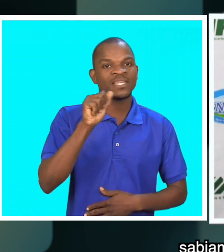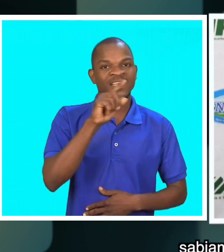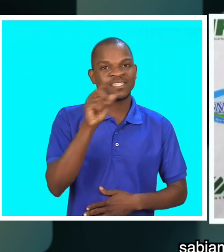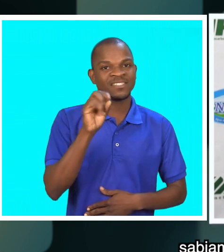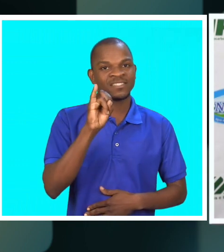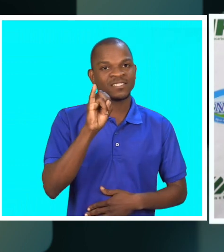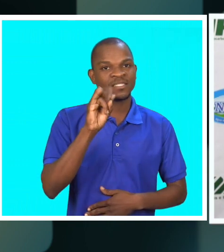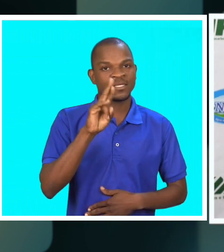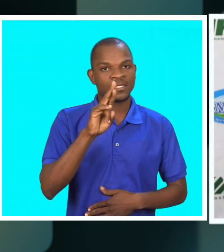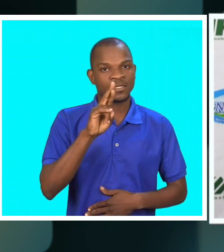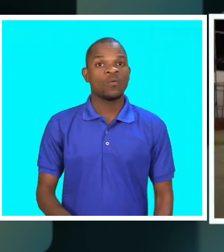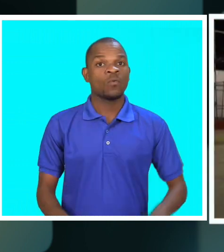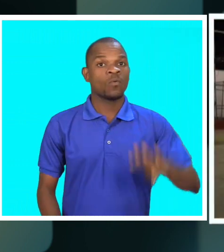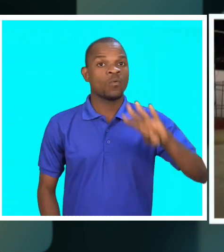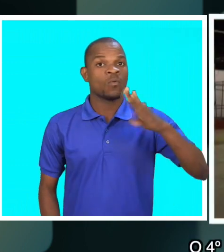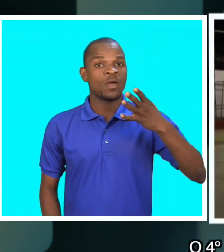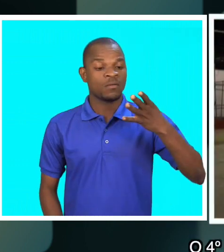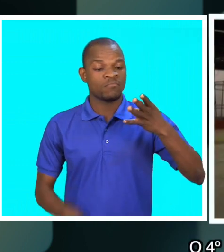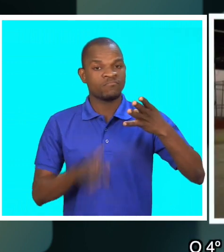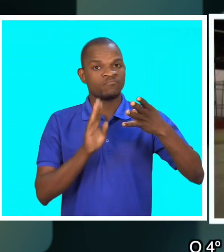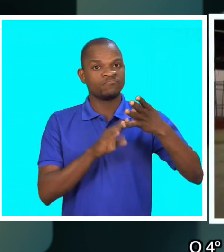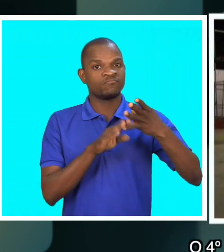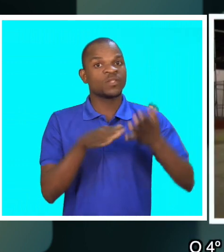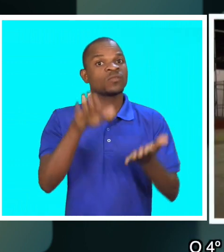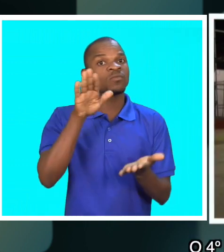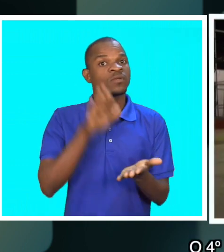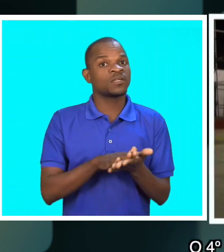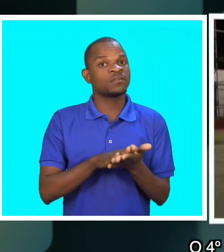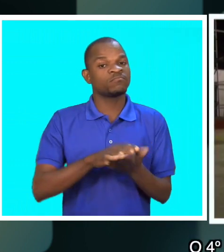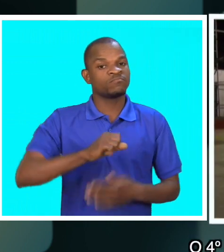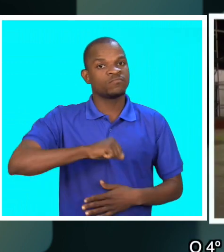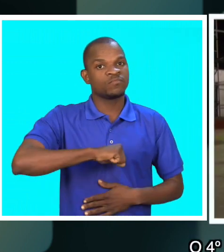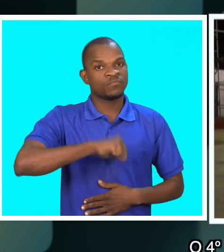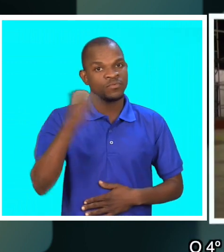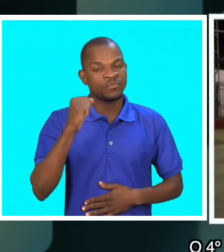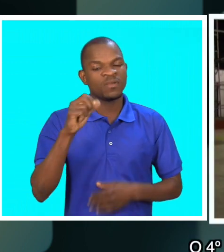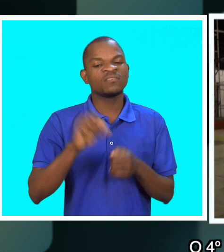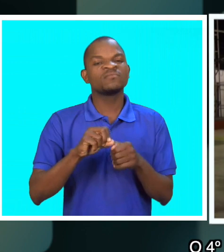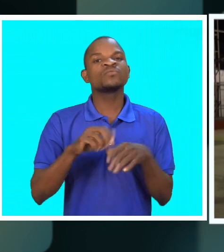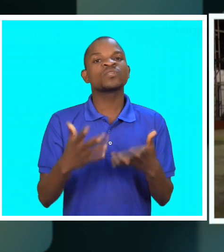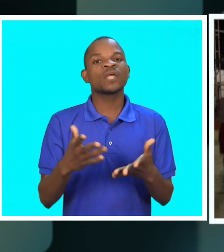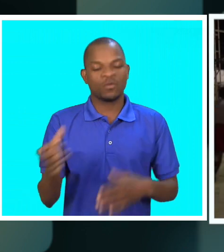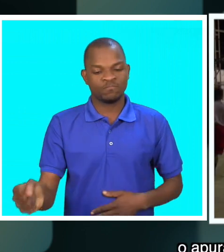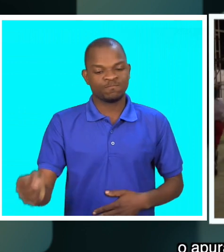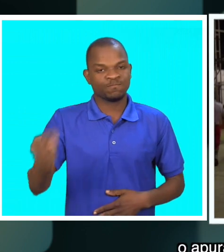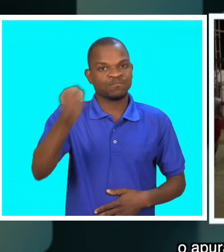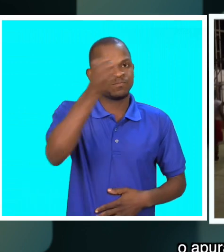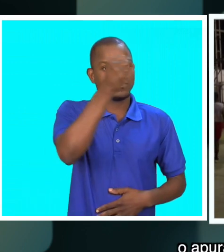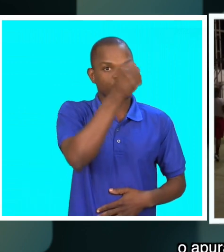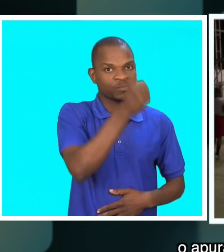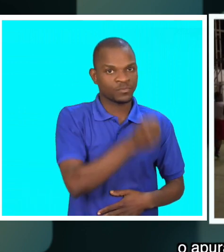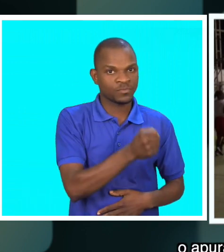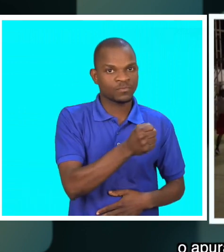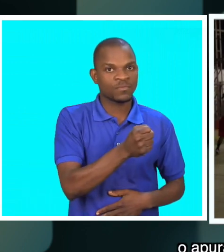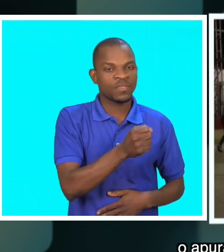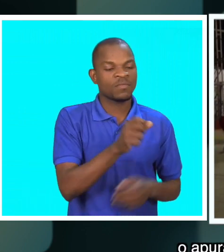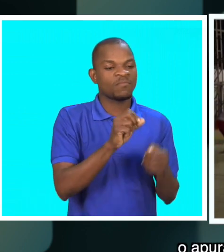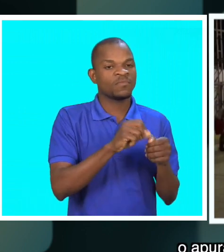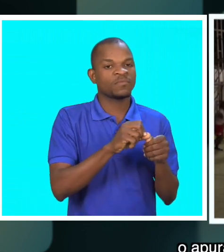Salé e o Linda Luela. O quarto lugar conseguido na prova garantiu o apuramento